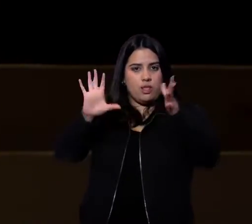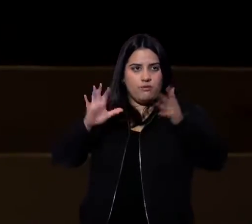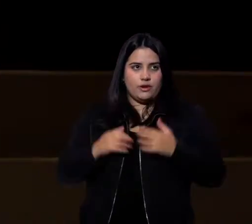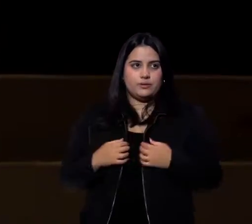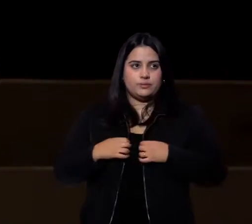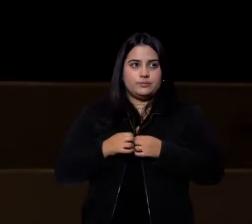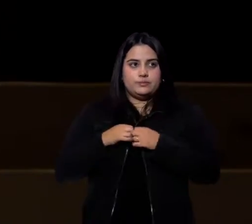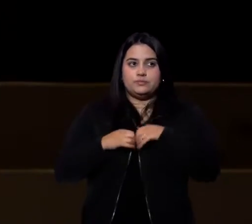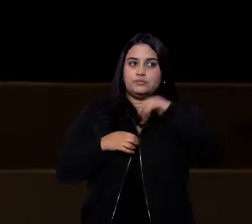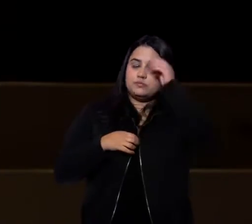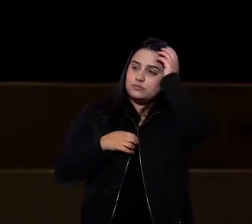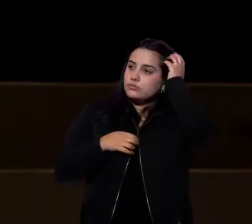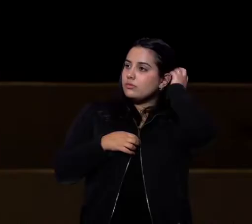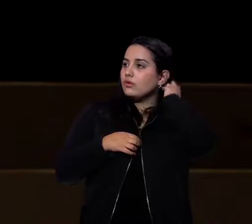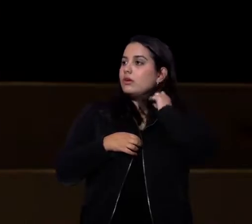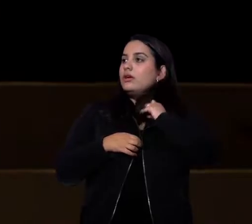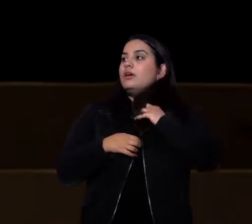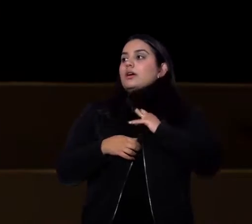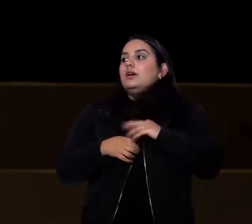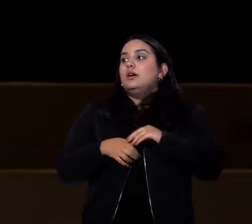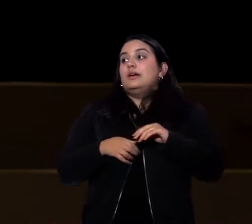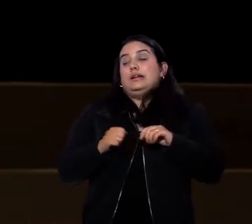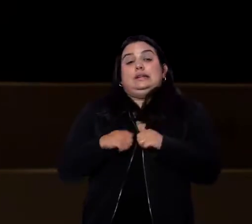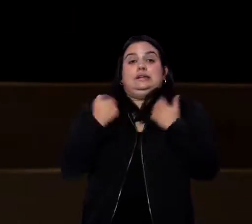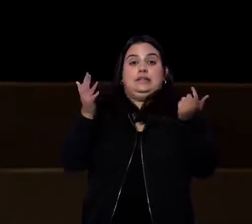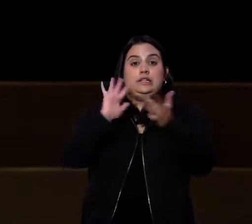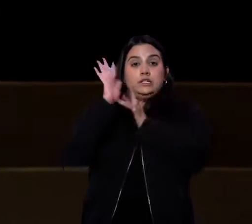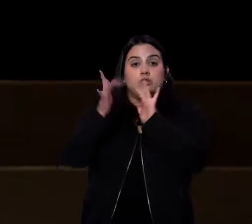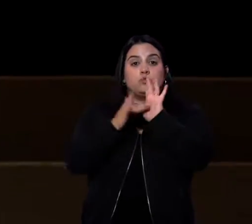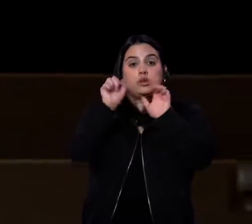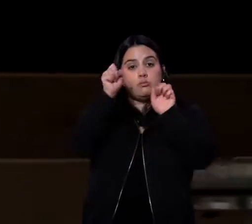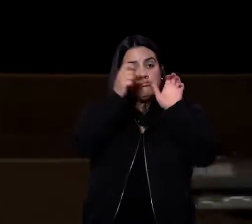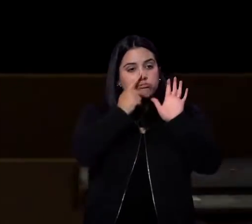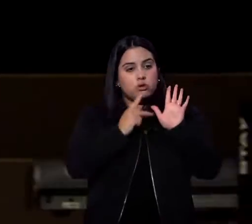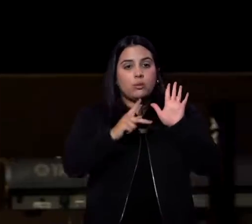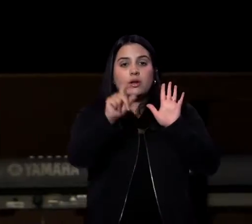tá? E Jesus, Ele prometeu que a gente